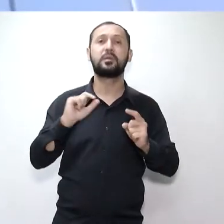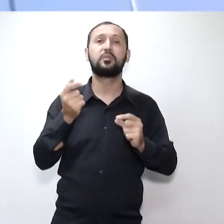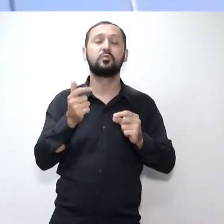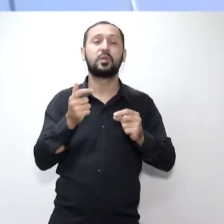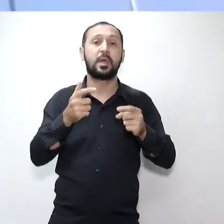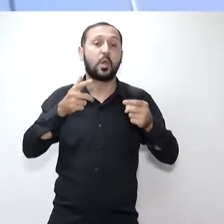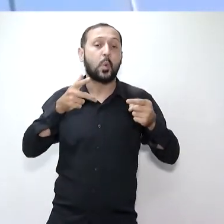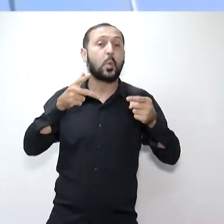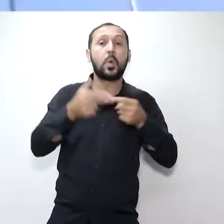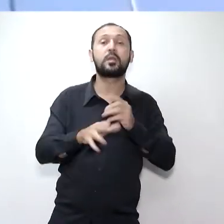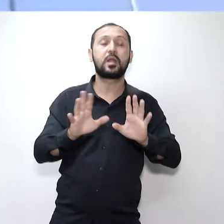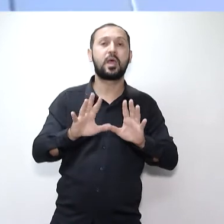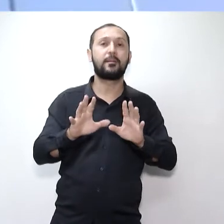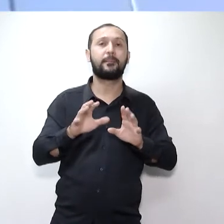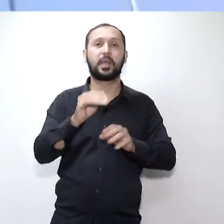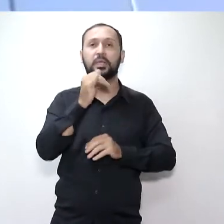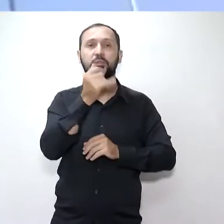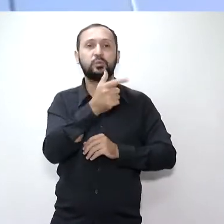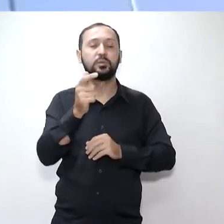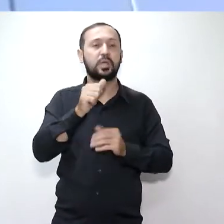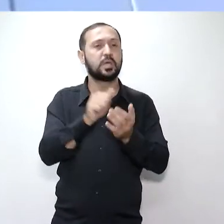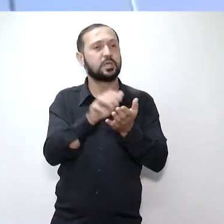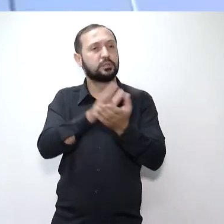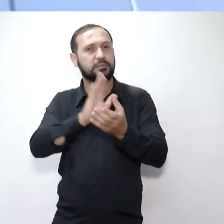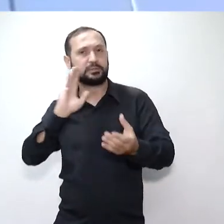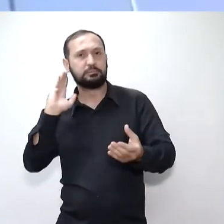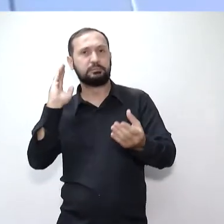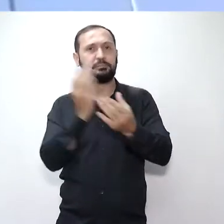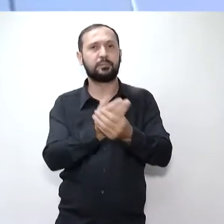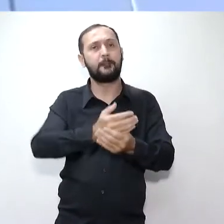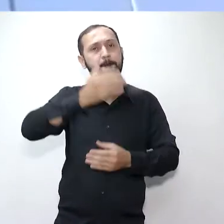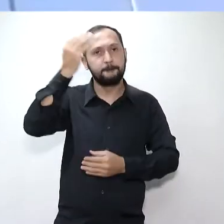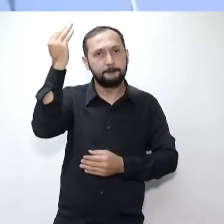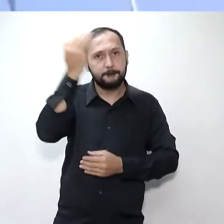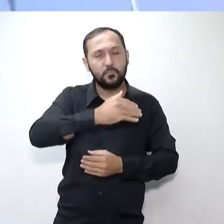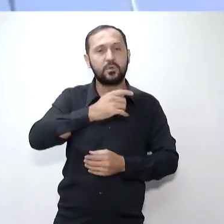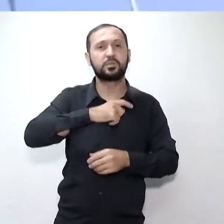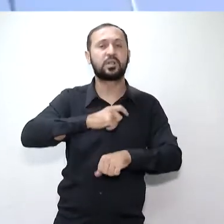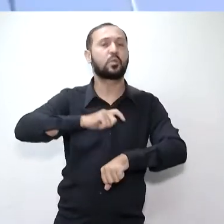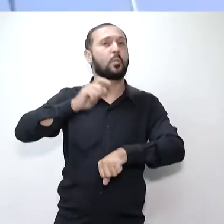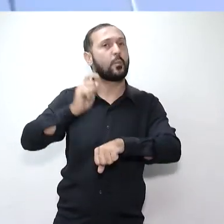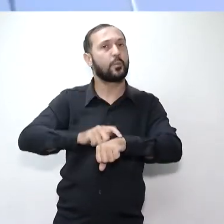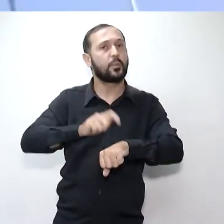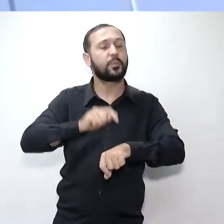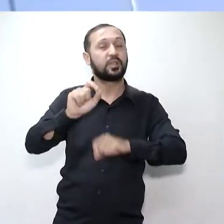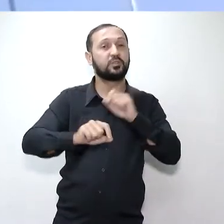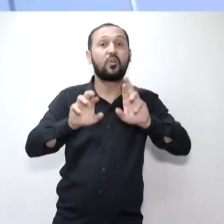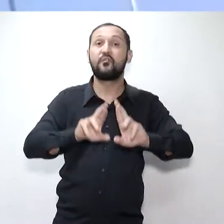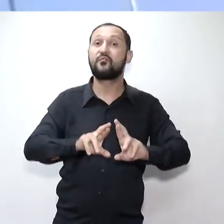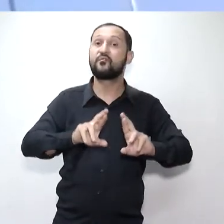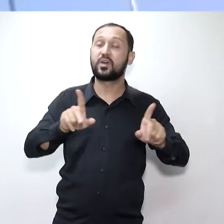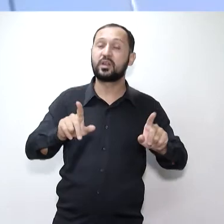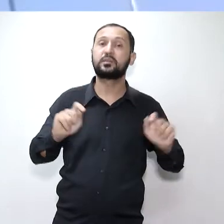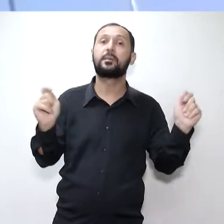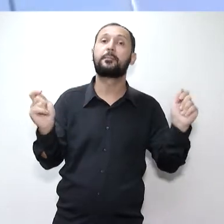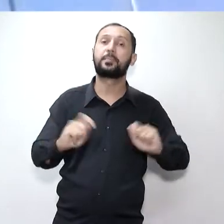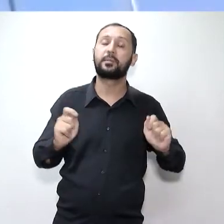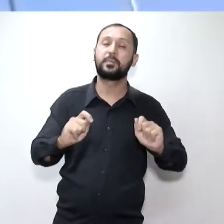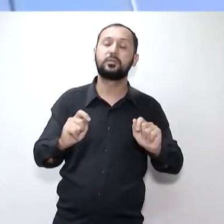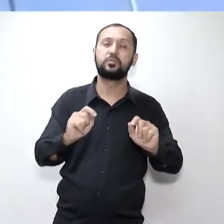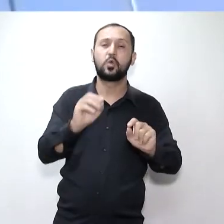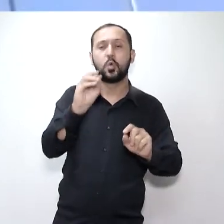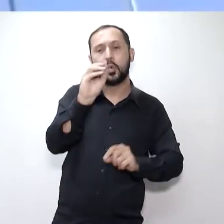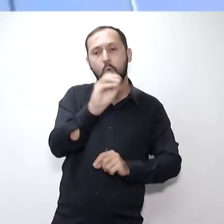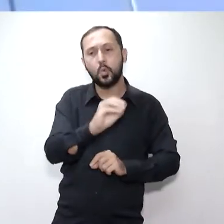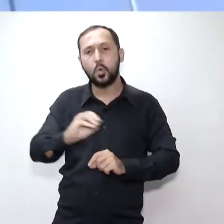alguma situação extraordinária, para que não haja um rompimento do contrato, para que não tenha que entrar com uma ação judicial e